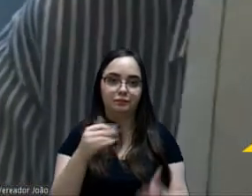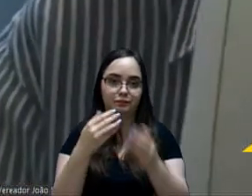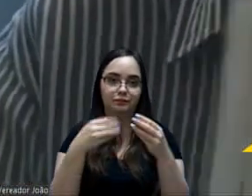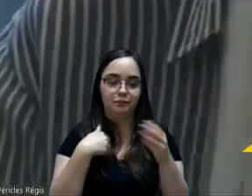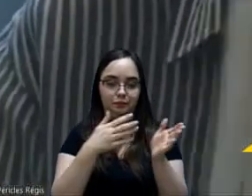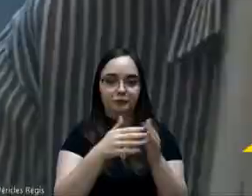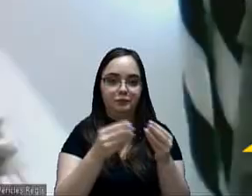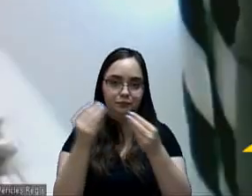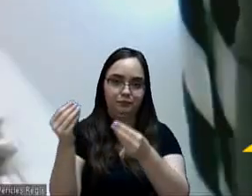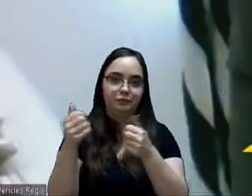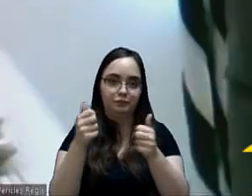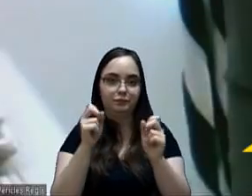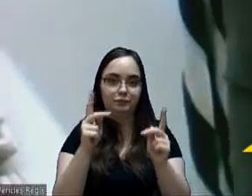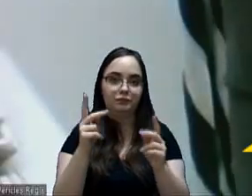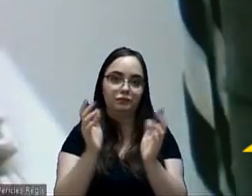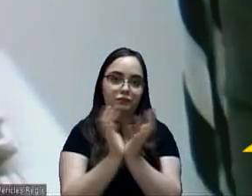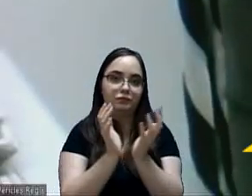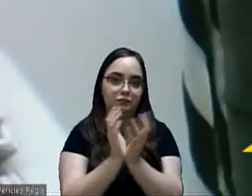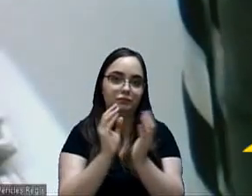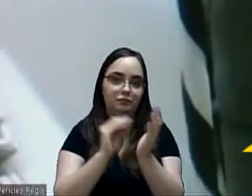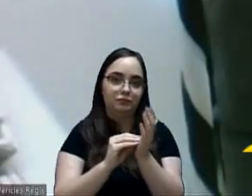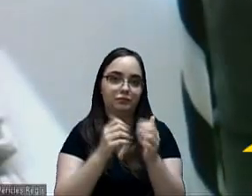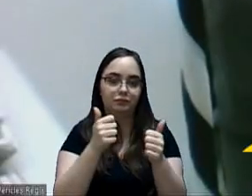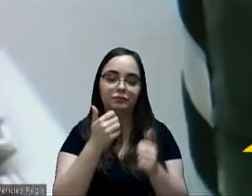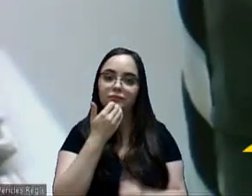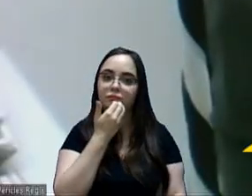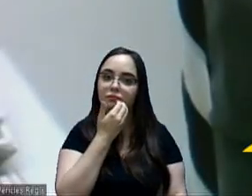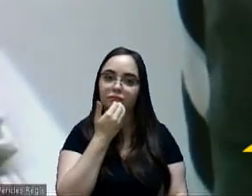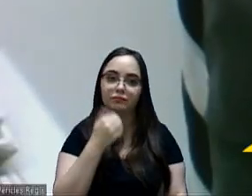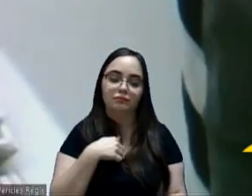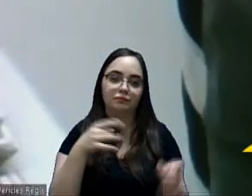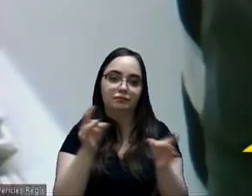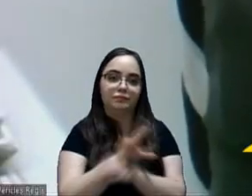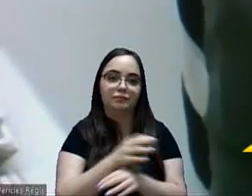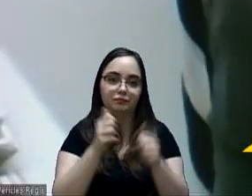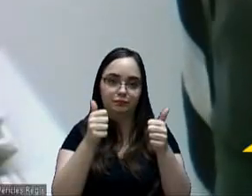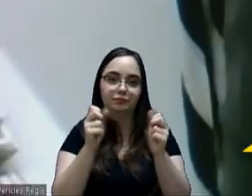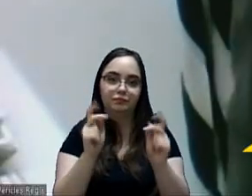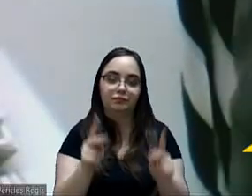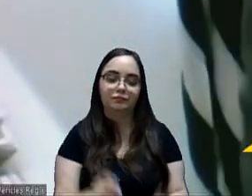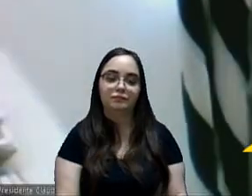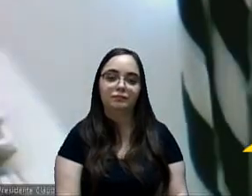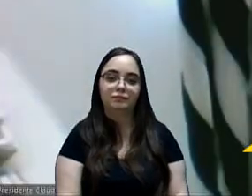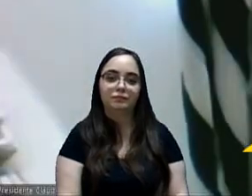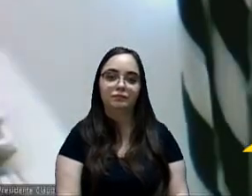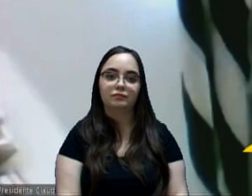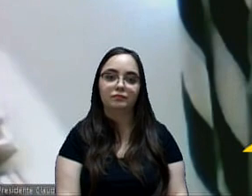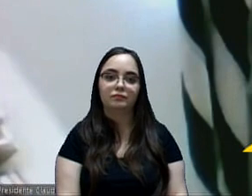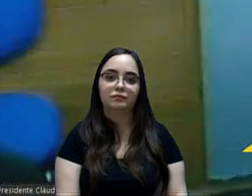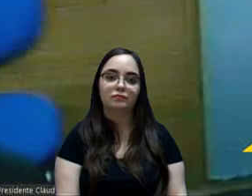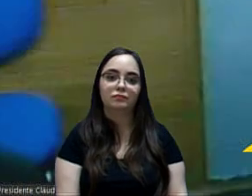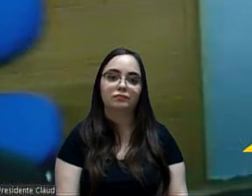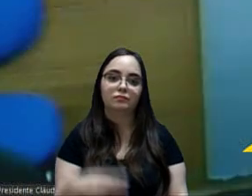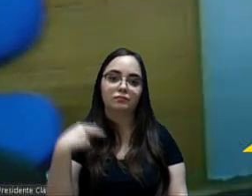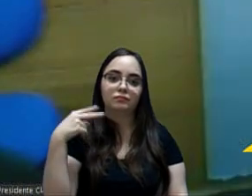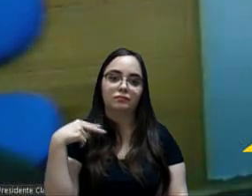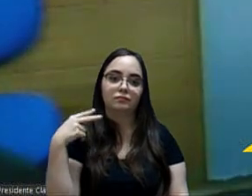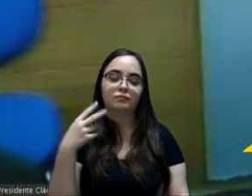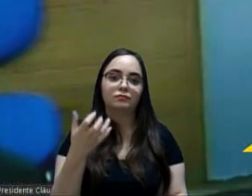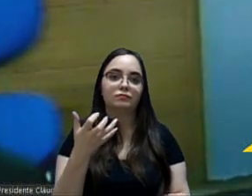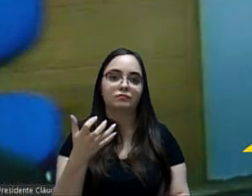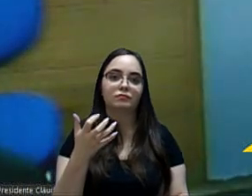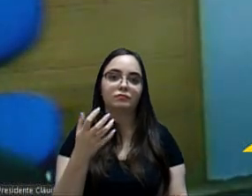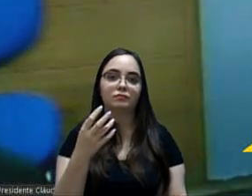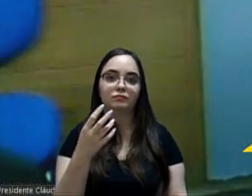para a Yara. Manda lá no grupo, João. Obrigado. Presidente, isso é o meu, obrigado, minha querido. Fala. Obrigado. O vereador Vinícius Soares está forte.